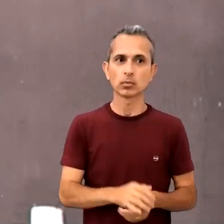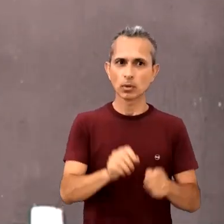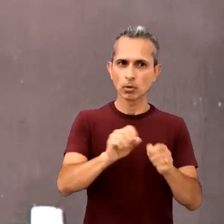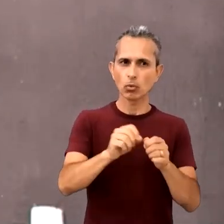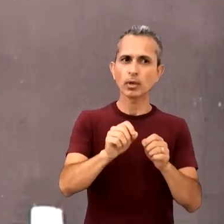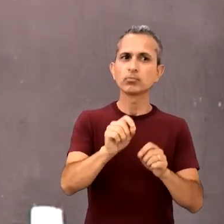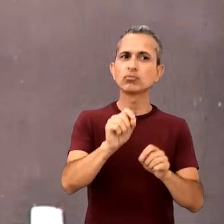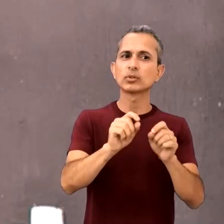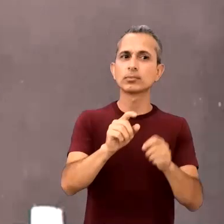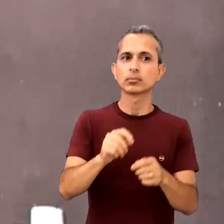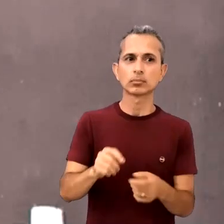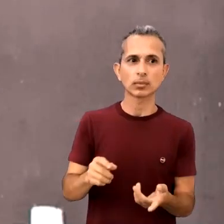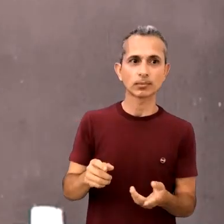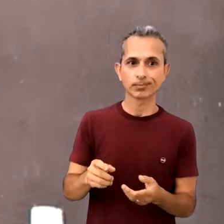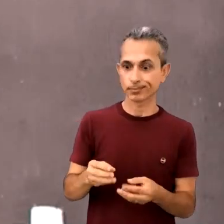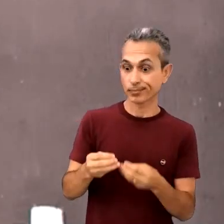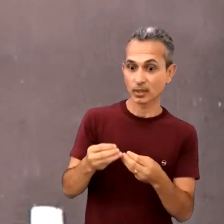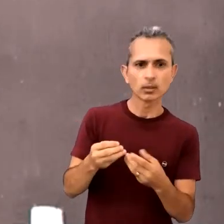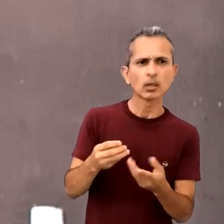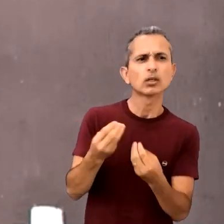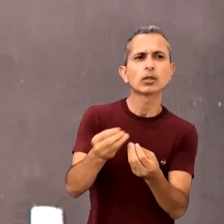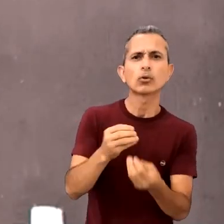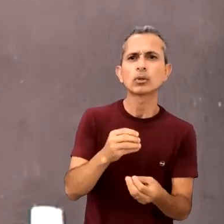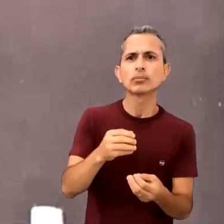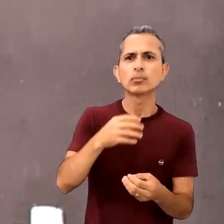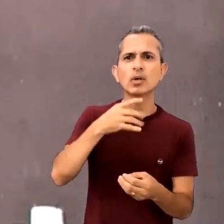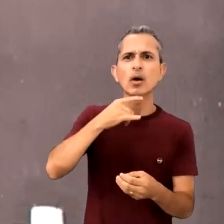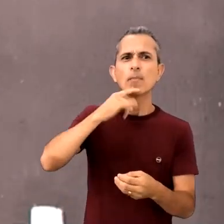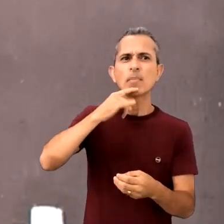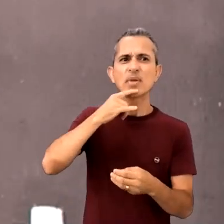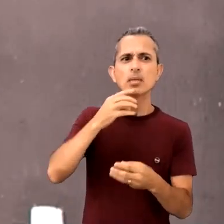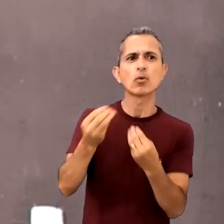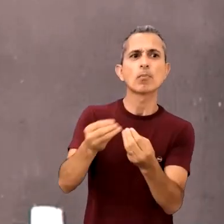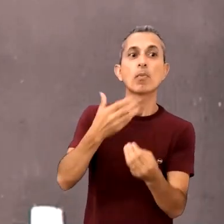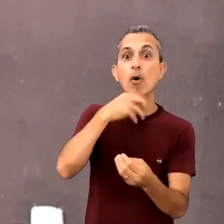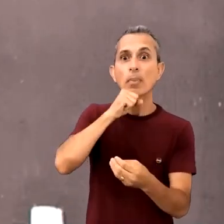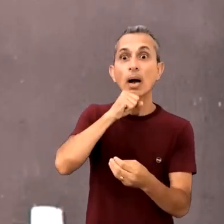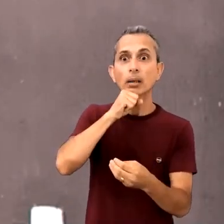embebedaram o pai e dormiram com o pai. Daí surgiram os moabitas.